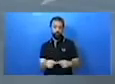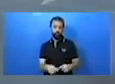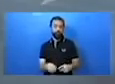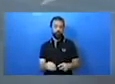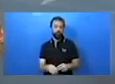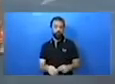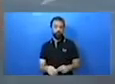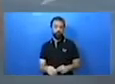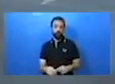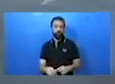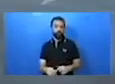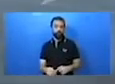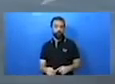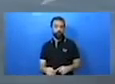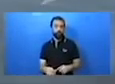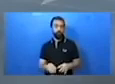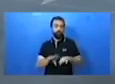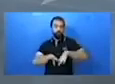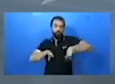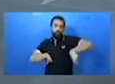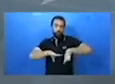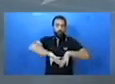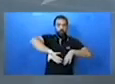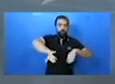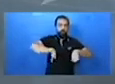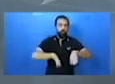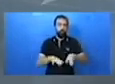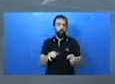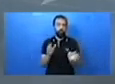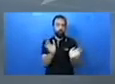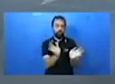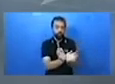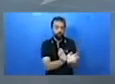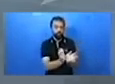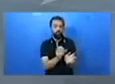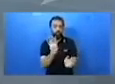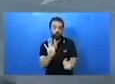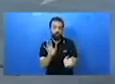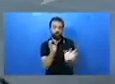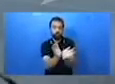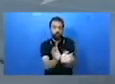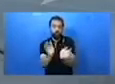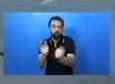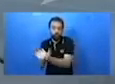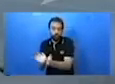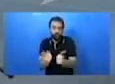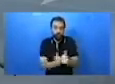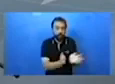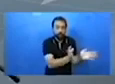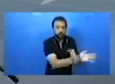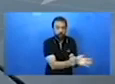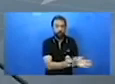Separem aí e vocês vão repartir os palitos em 4 grupos iguais. Olha a